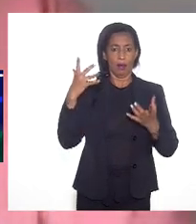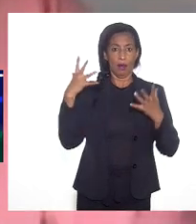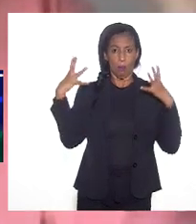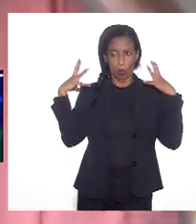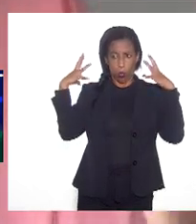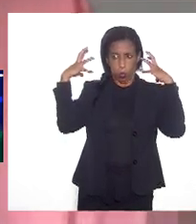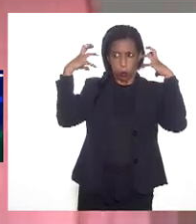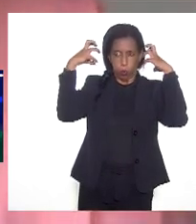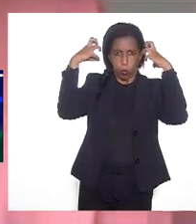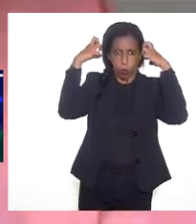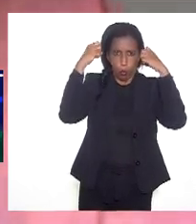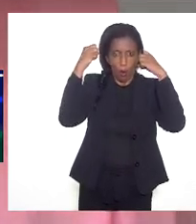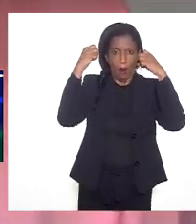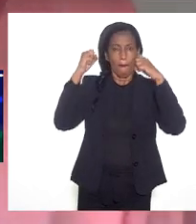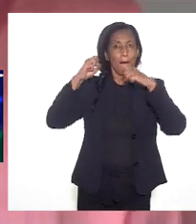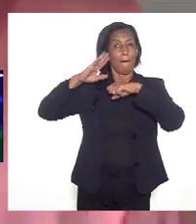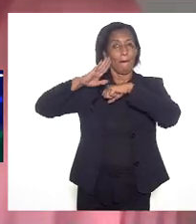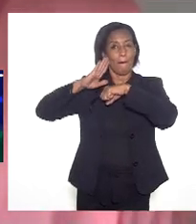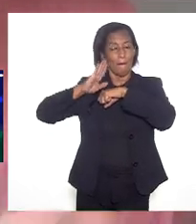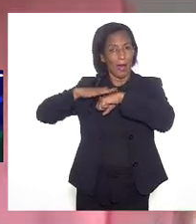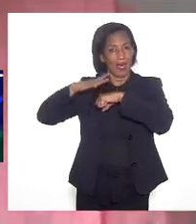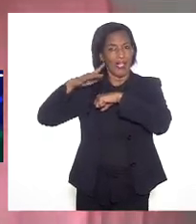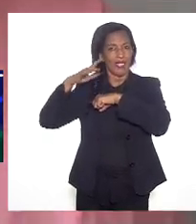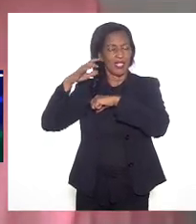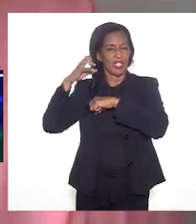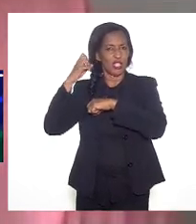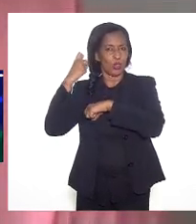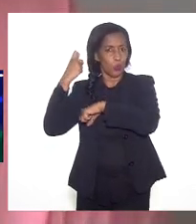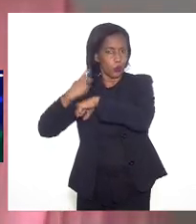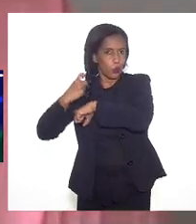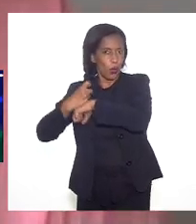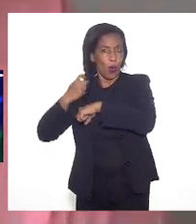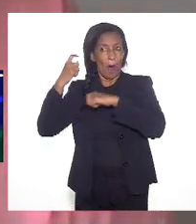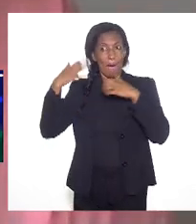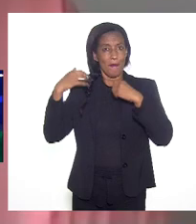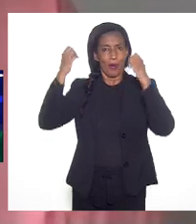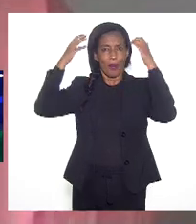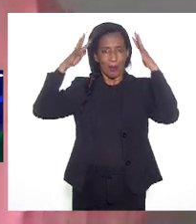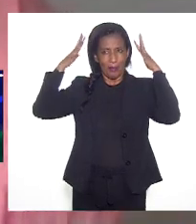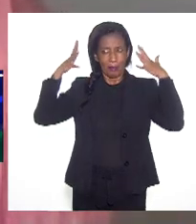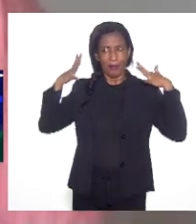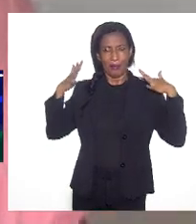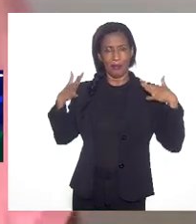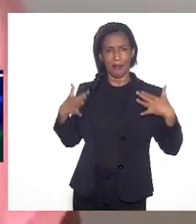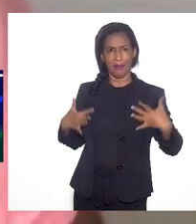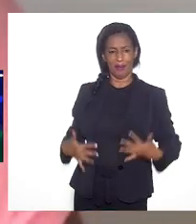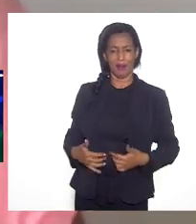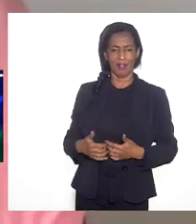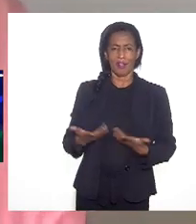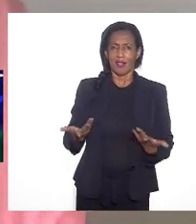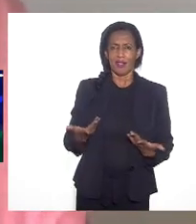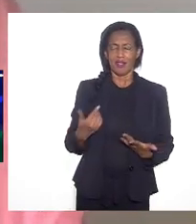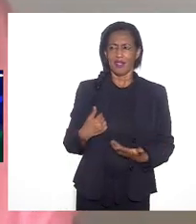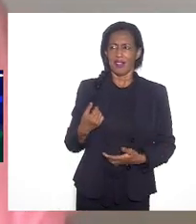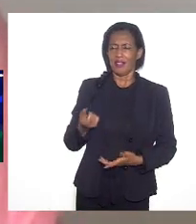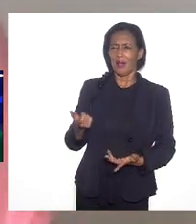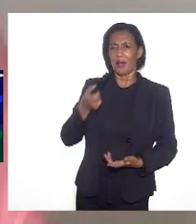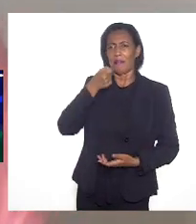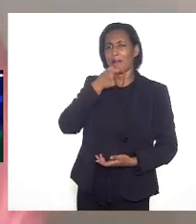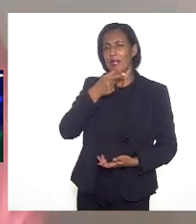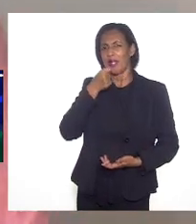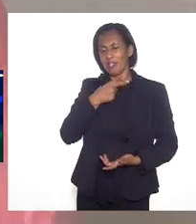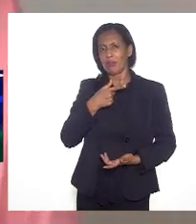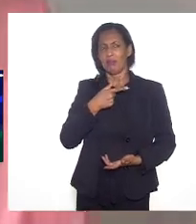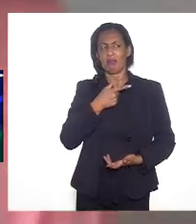etnias negras mais crespos. O meu cabelo tem mais ondulações. E, à época, era um apelido racista e